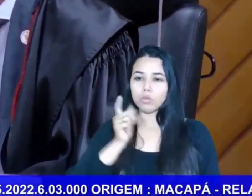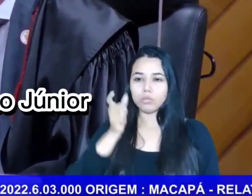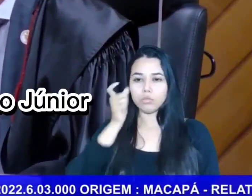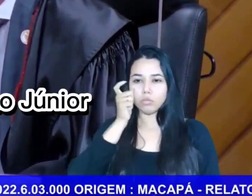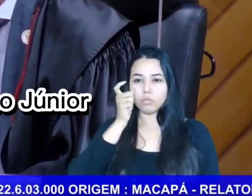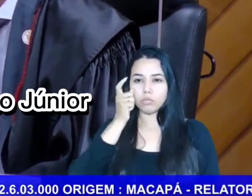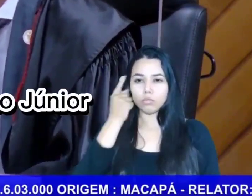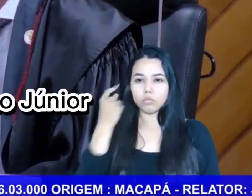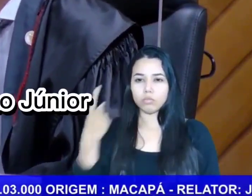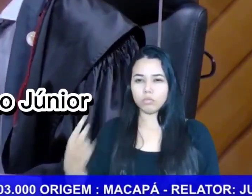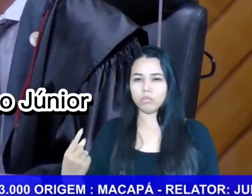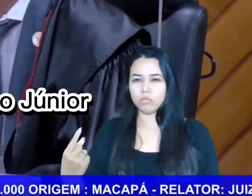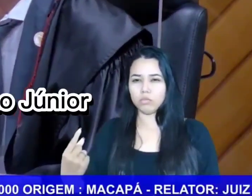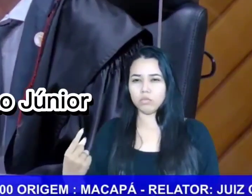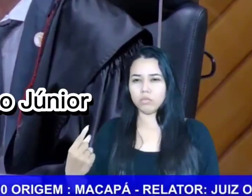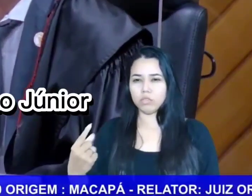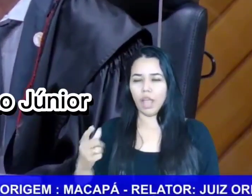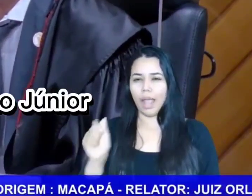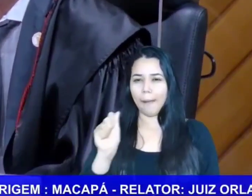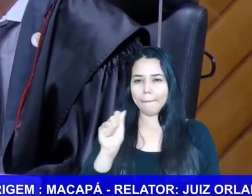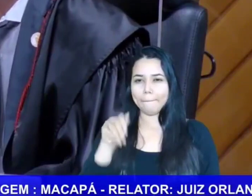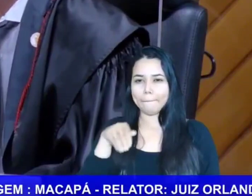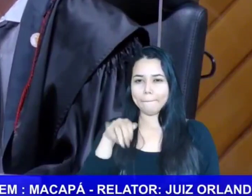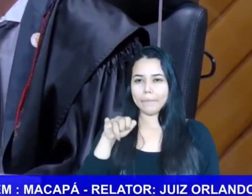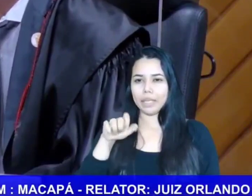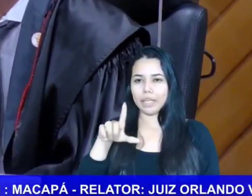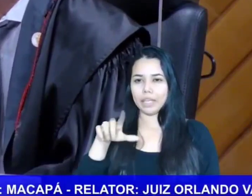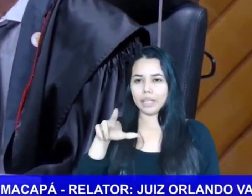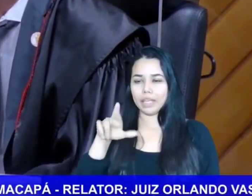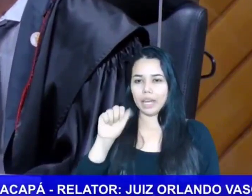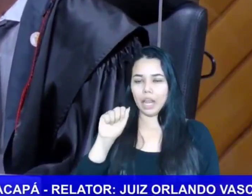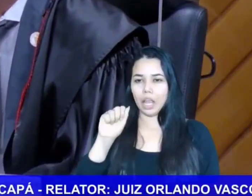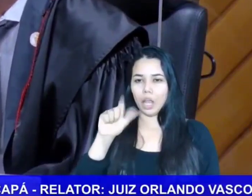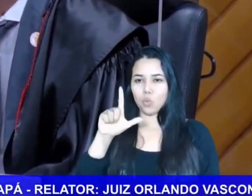Interessado, Iraldo da Silva Favacho Júnior.